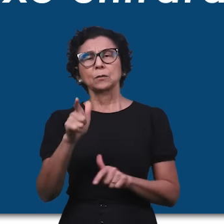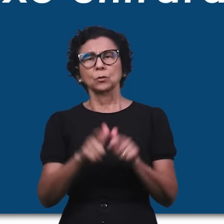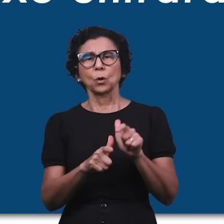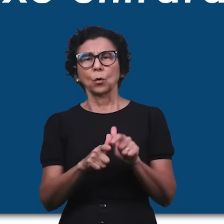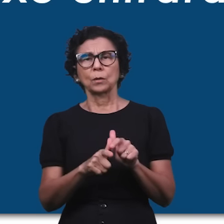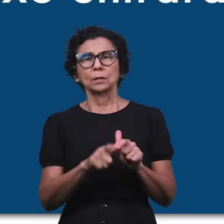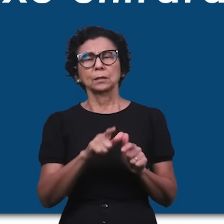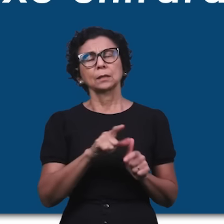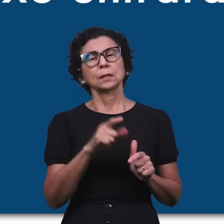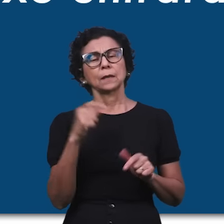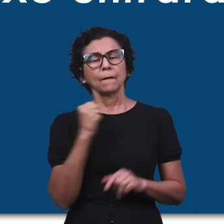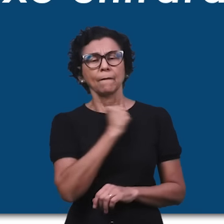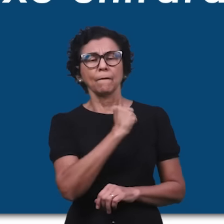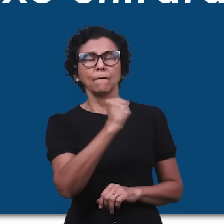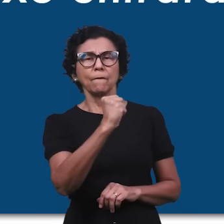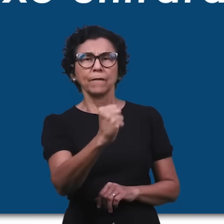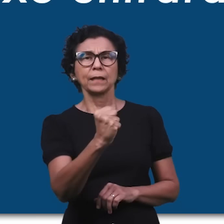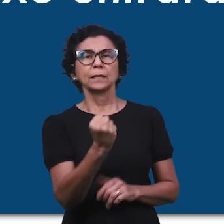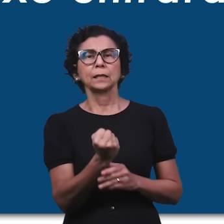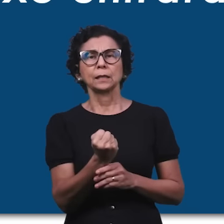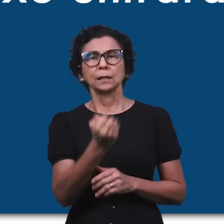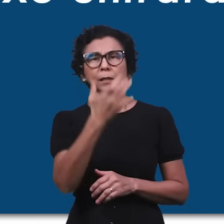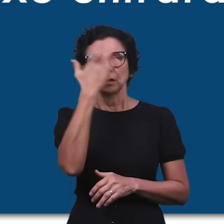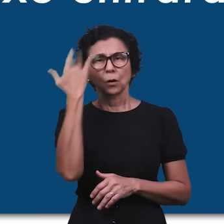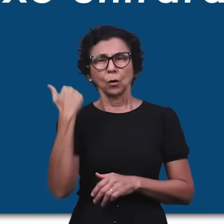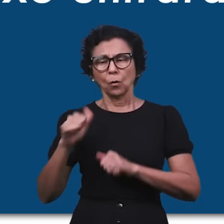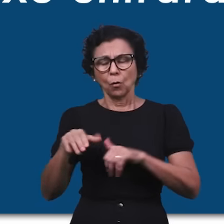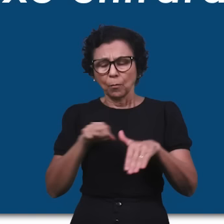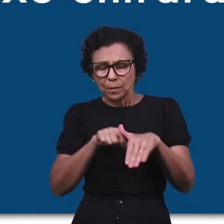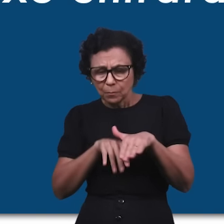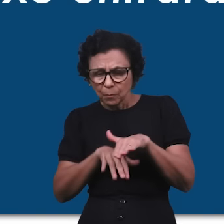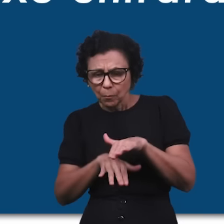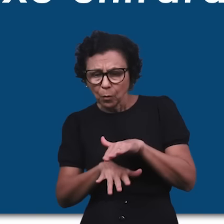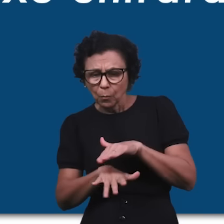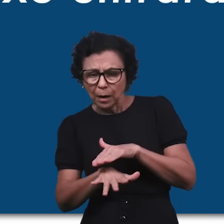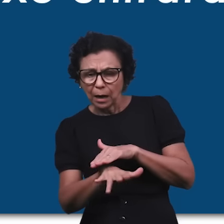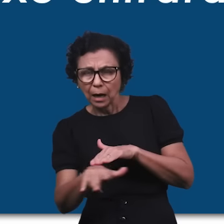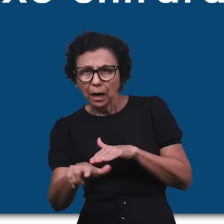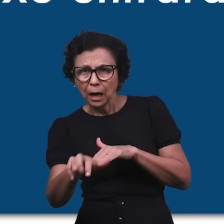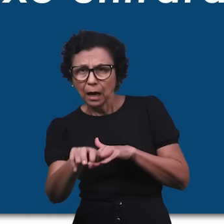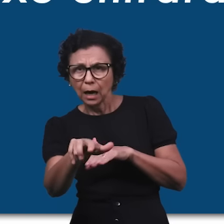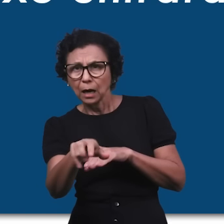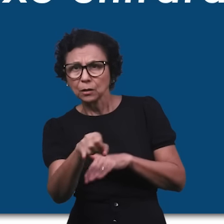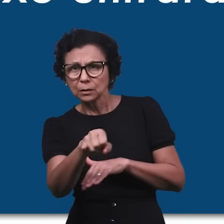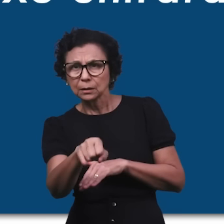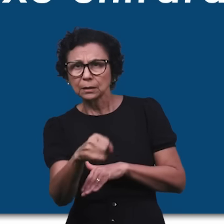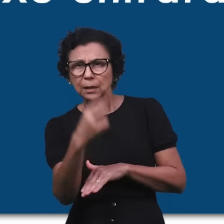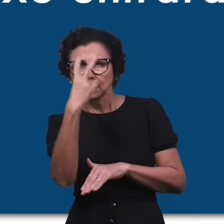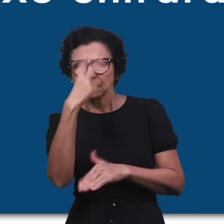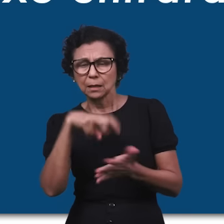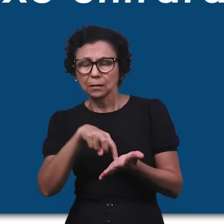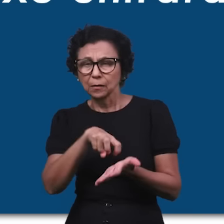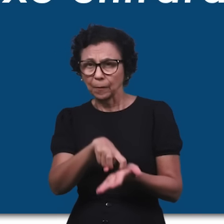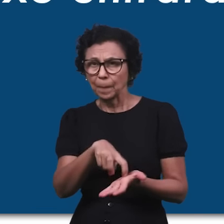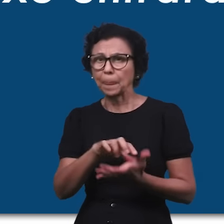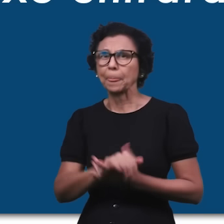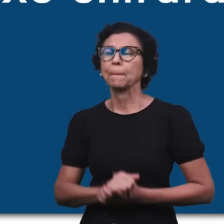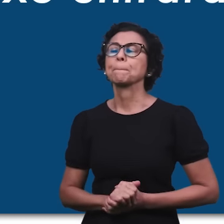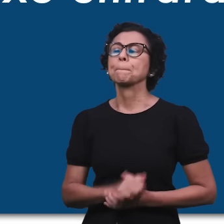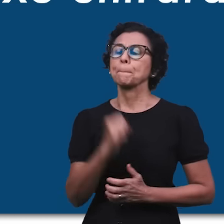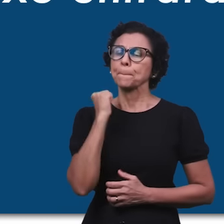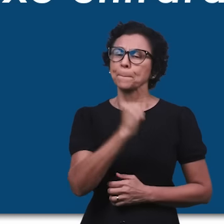ao canal, e aos coxos e aos cegos que a alma de Davi aborrece, será cabeça e capitão. Por isso